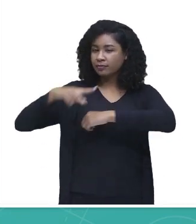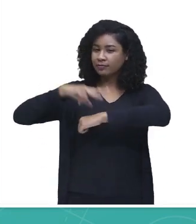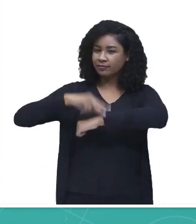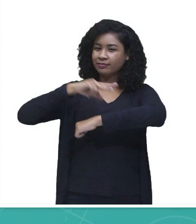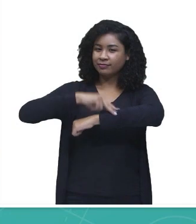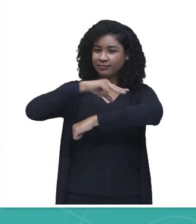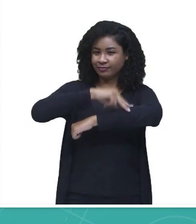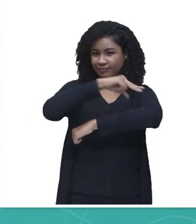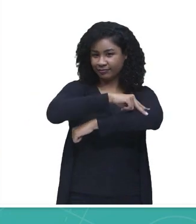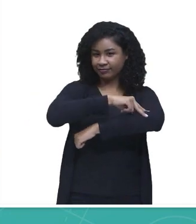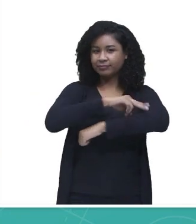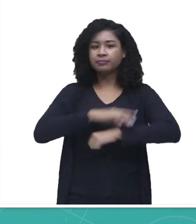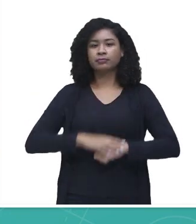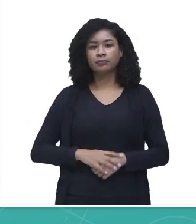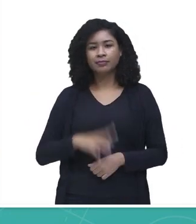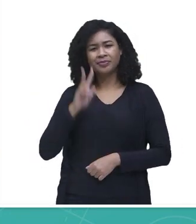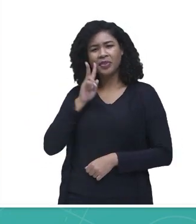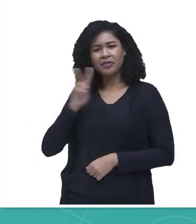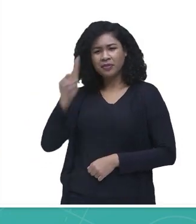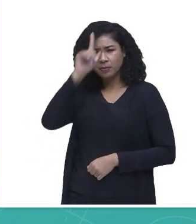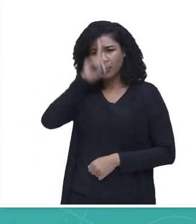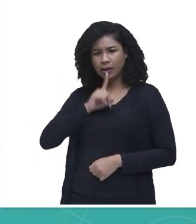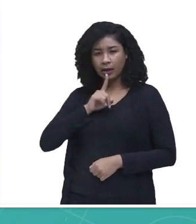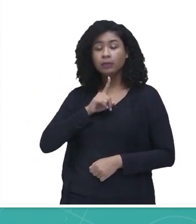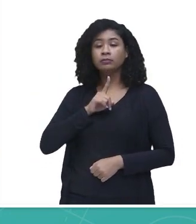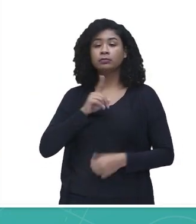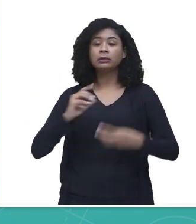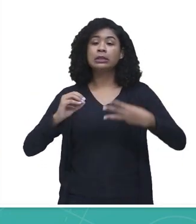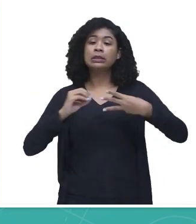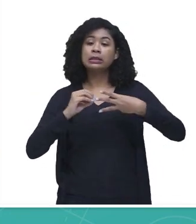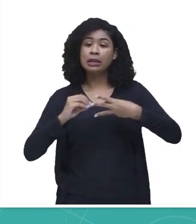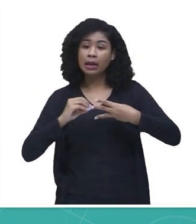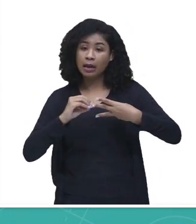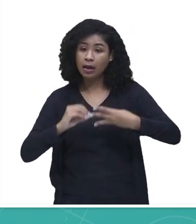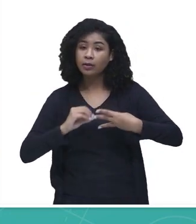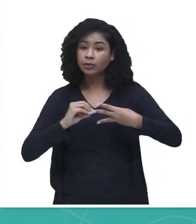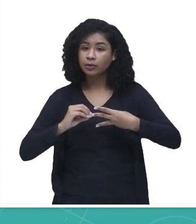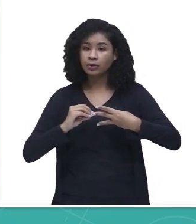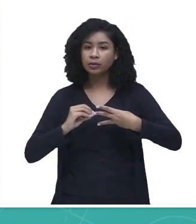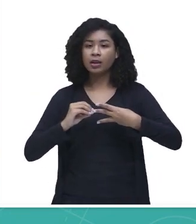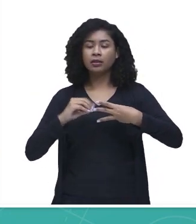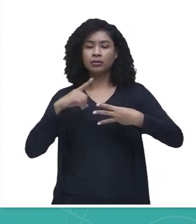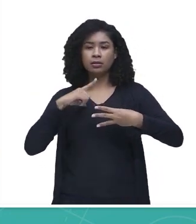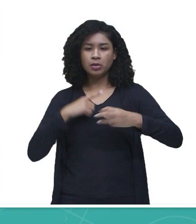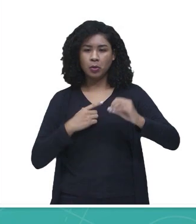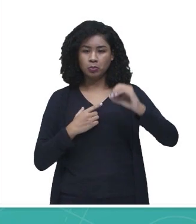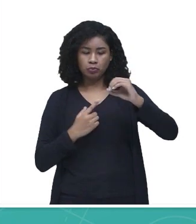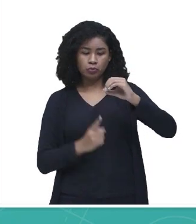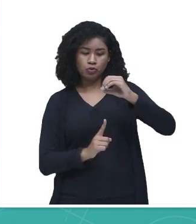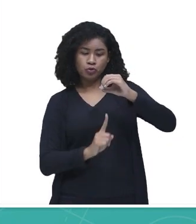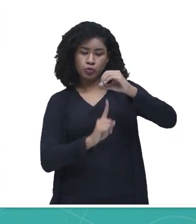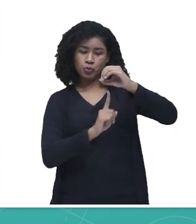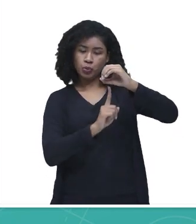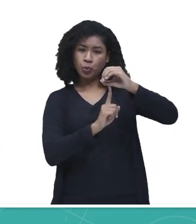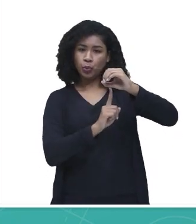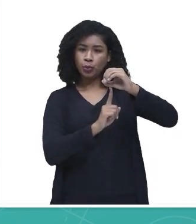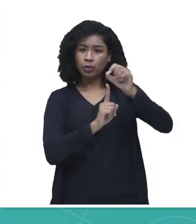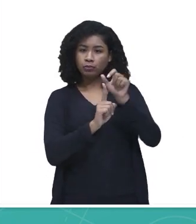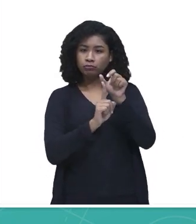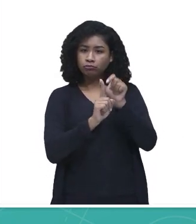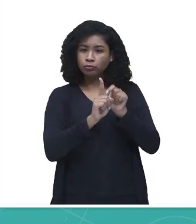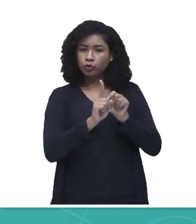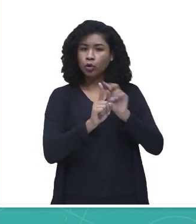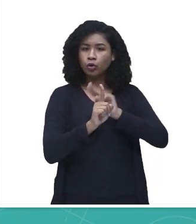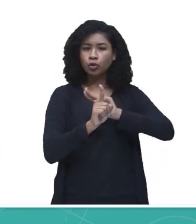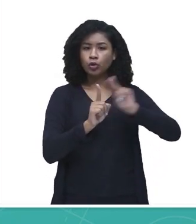as células, né, que estão em amarelo. Observamos aqui os sacos de ar, nesse aumento dessa imagem,